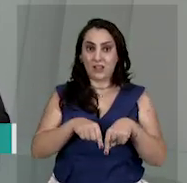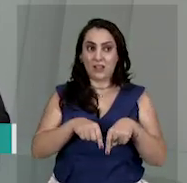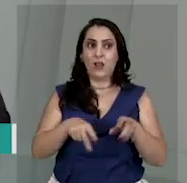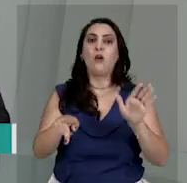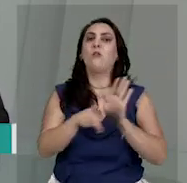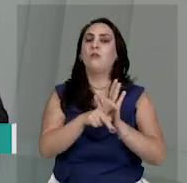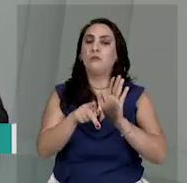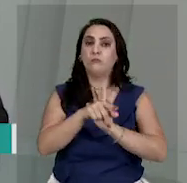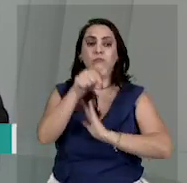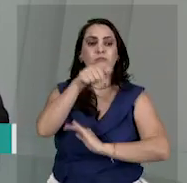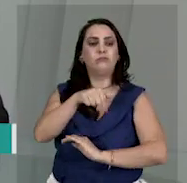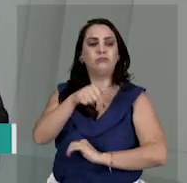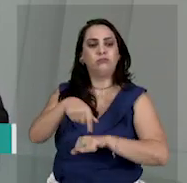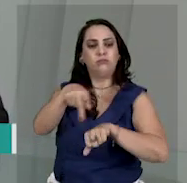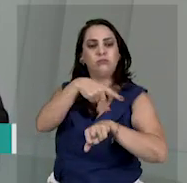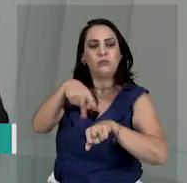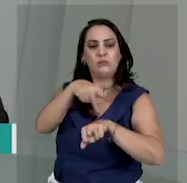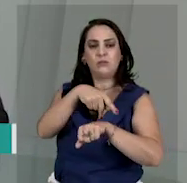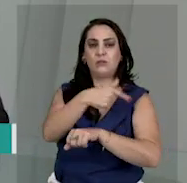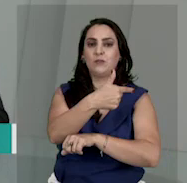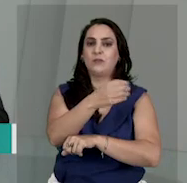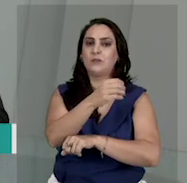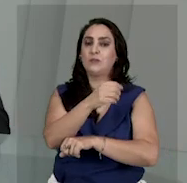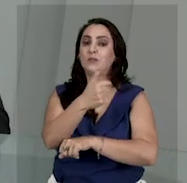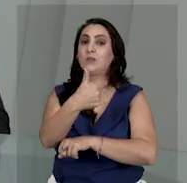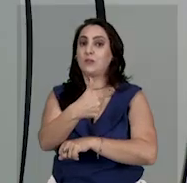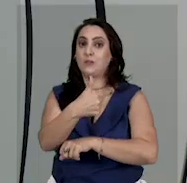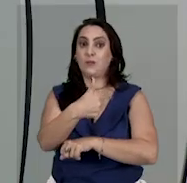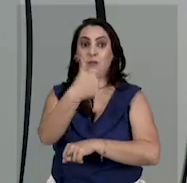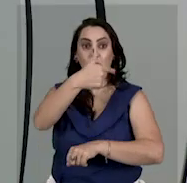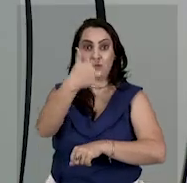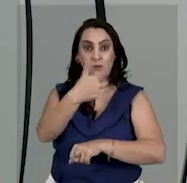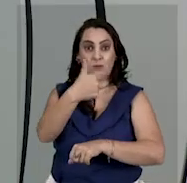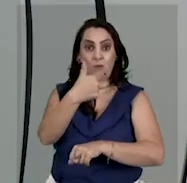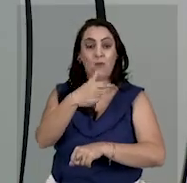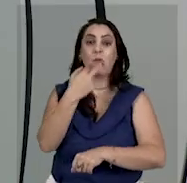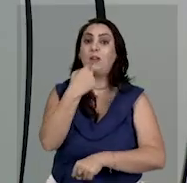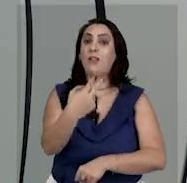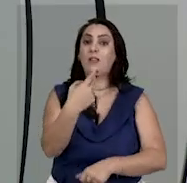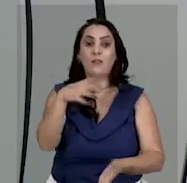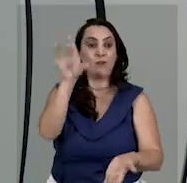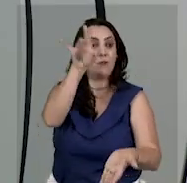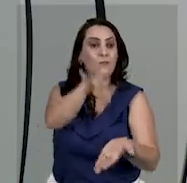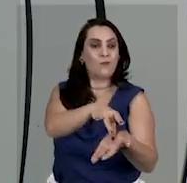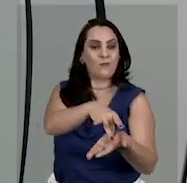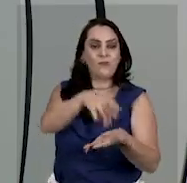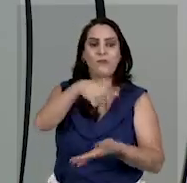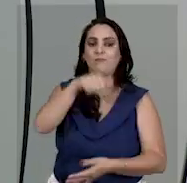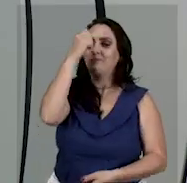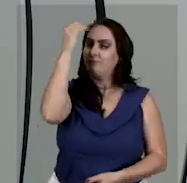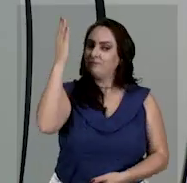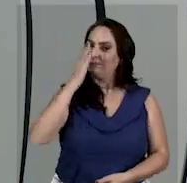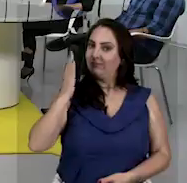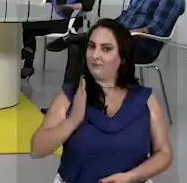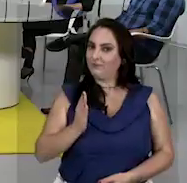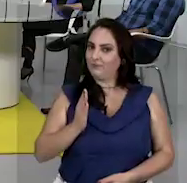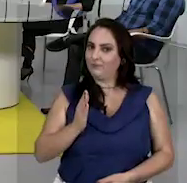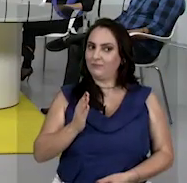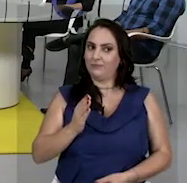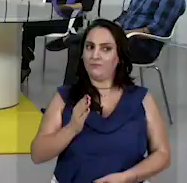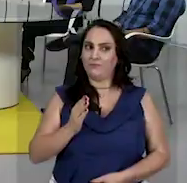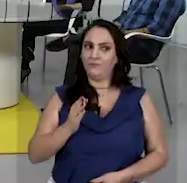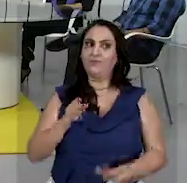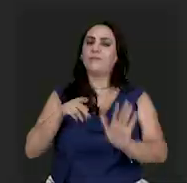como a segunda língua oficial do nosso país. Muito obrigada, Gilbert. Fala um pouco da